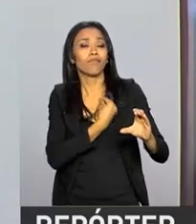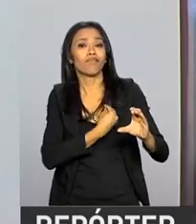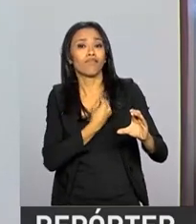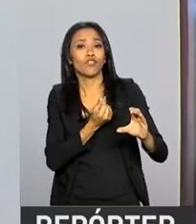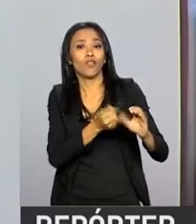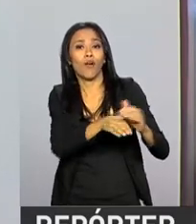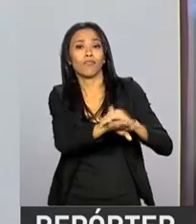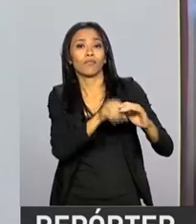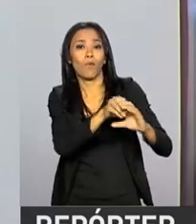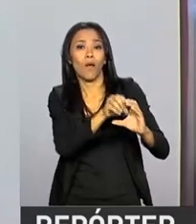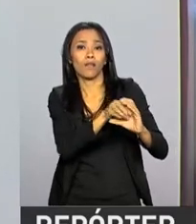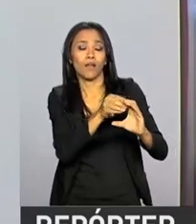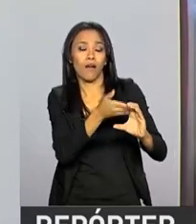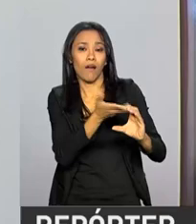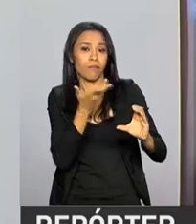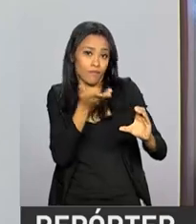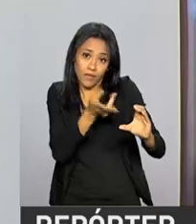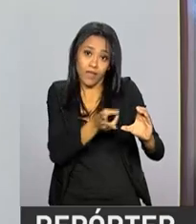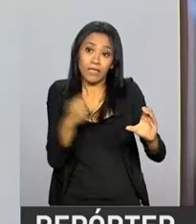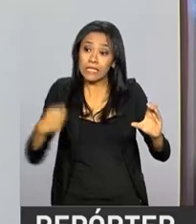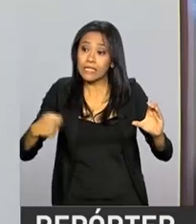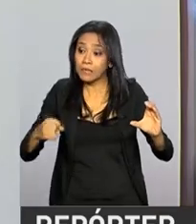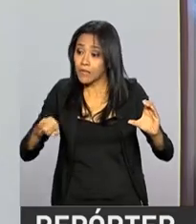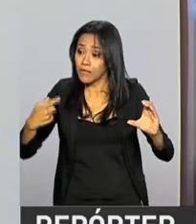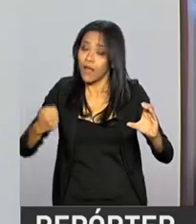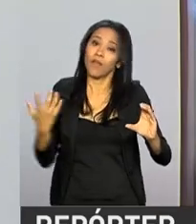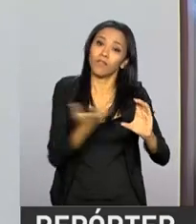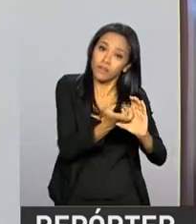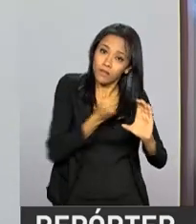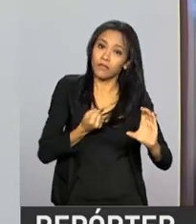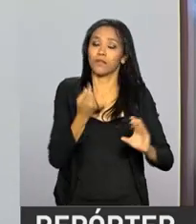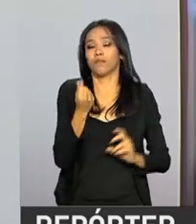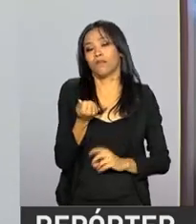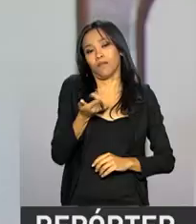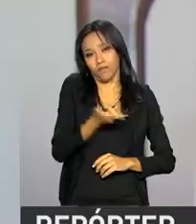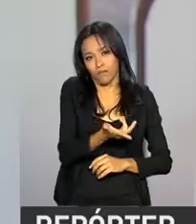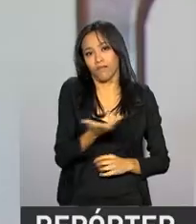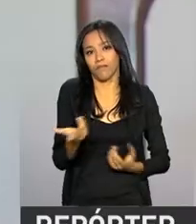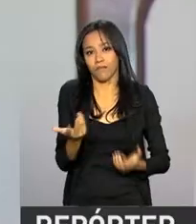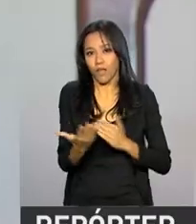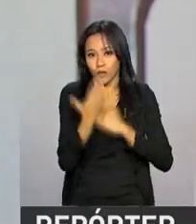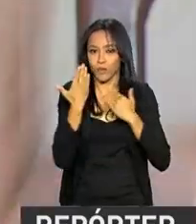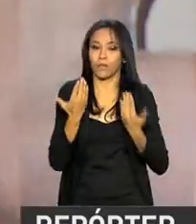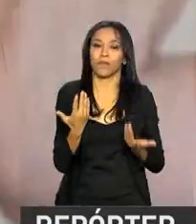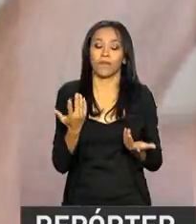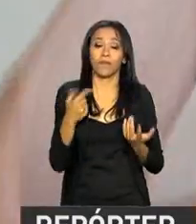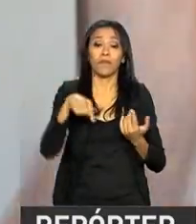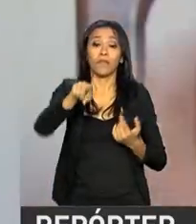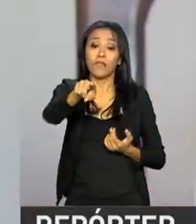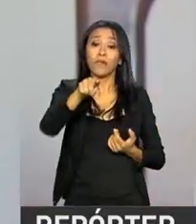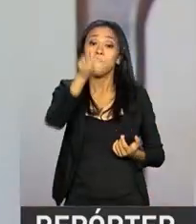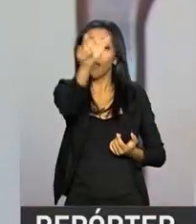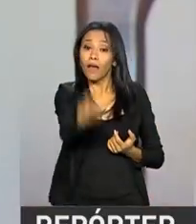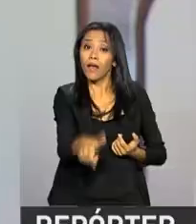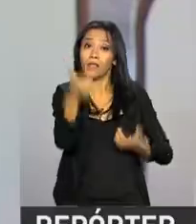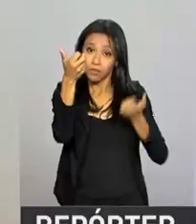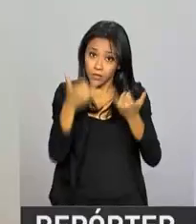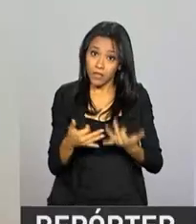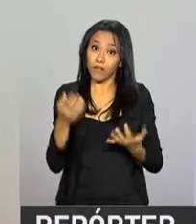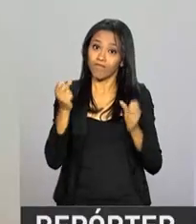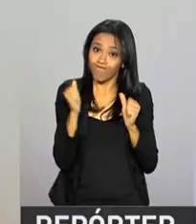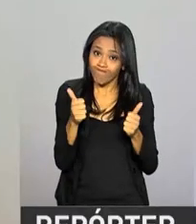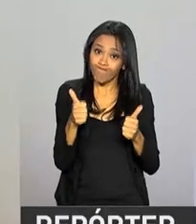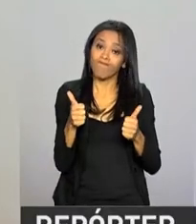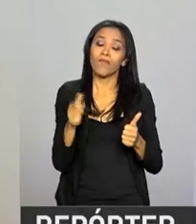guardado dinho e é para essas situações né arriscadas e para dona lia o investimento dá certo